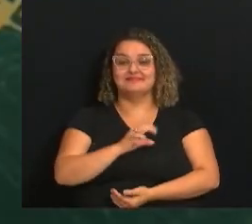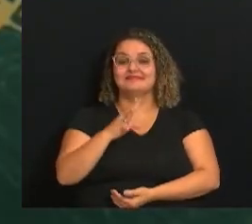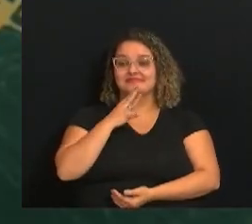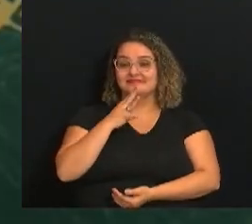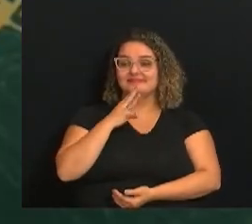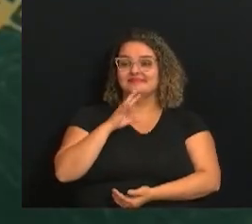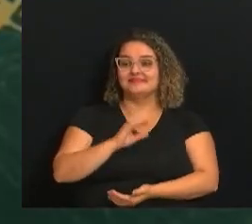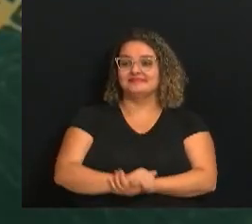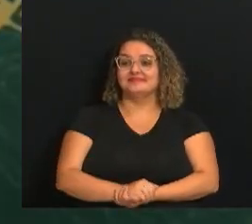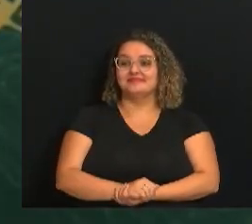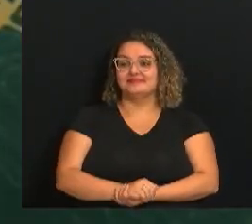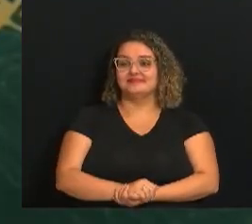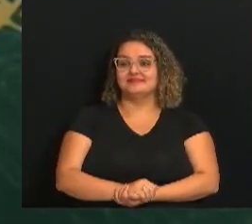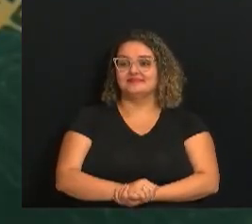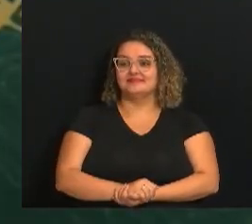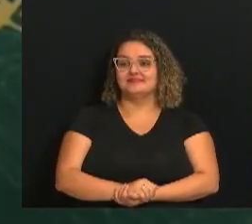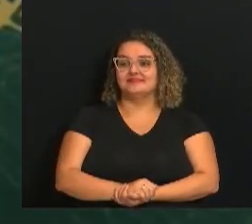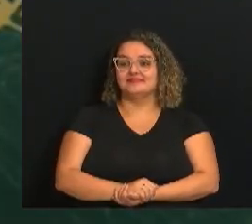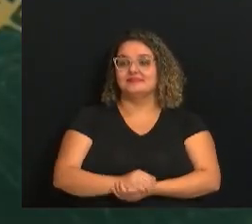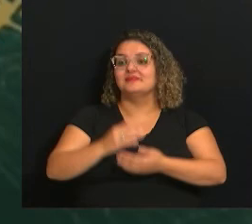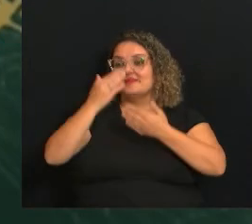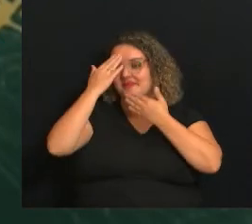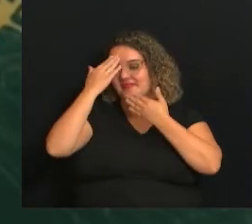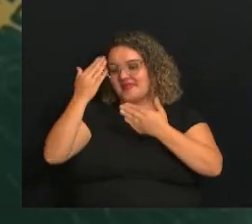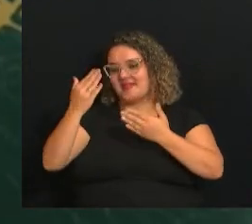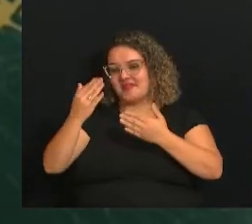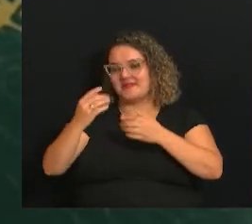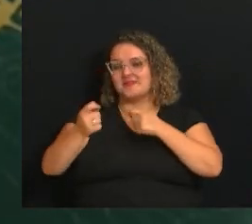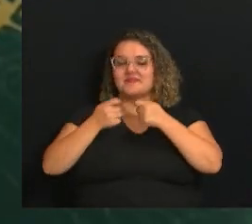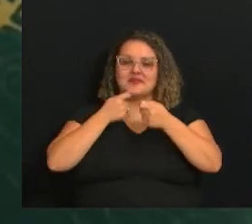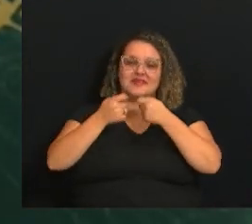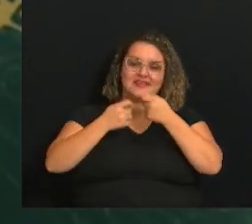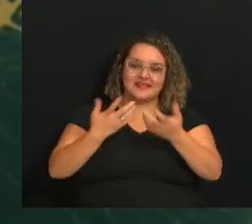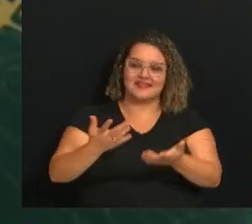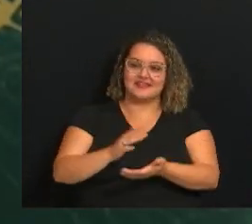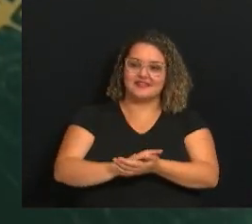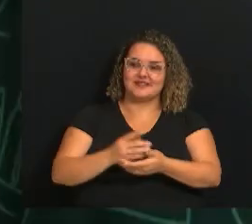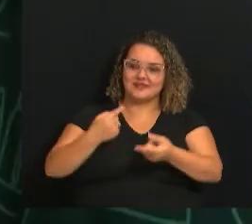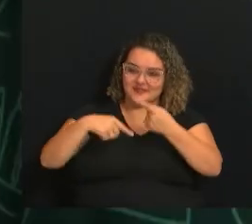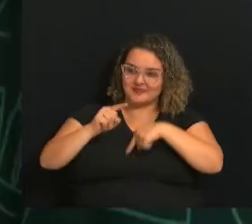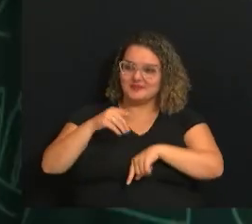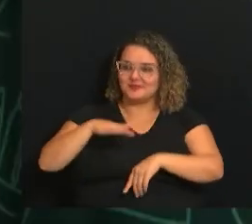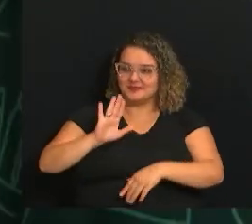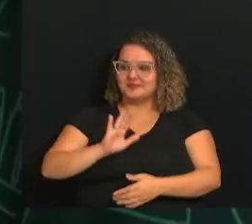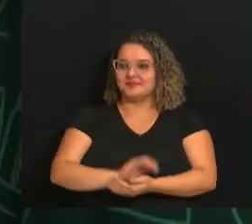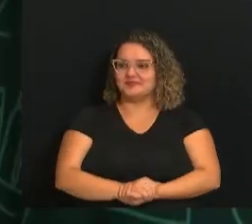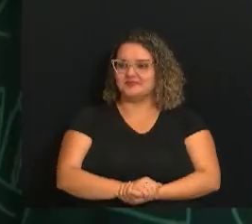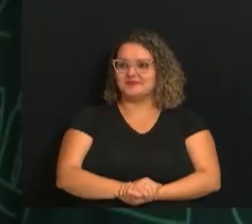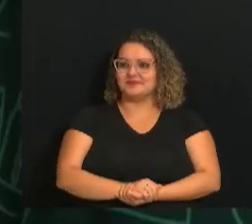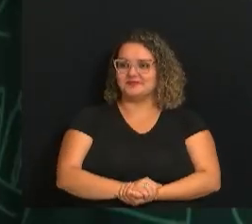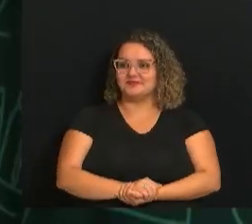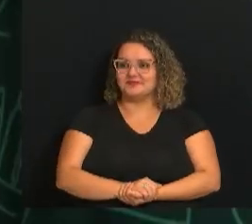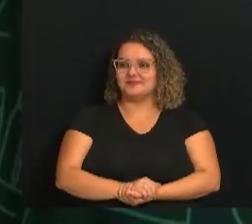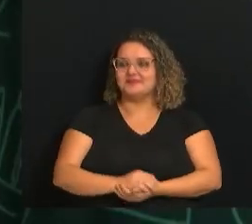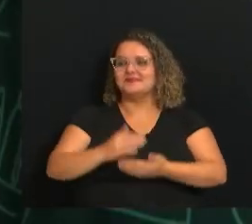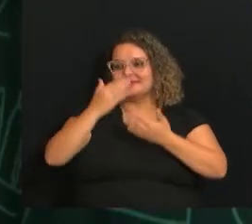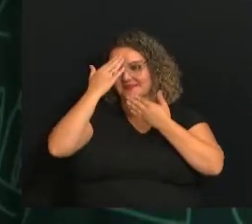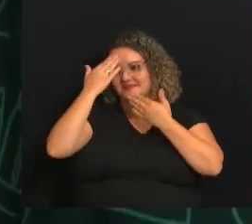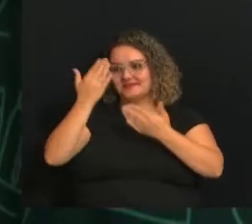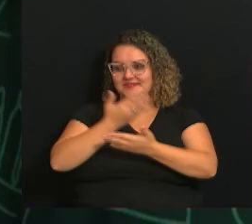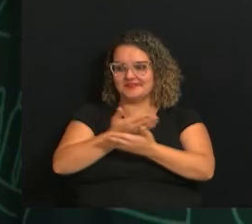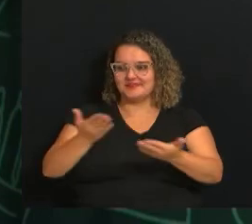vocês, viu? Valeu, pessoal. Muito obrigado pela entrevista e sucesso cada vez mais. Obrigada, vocês